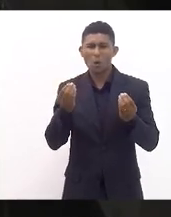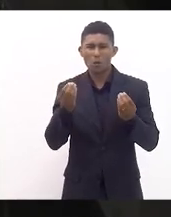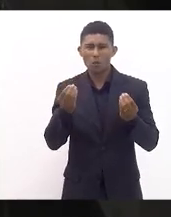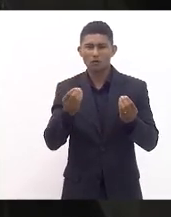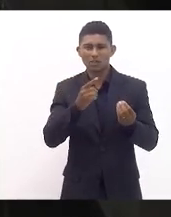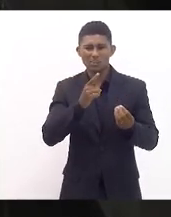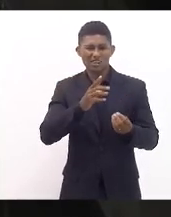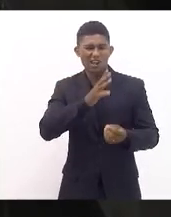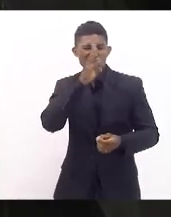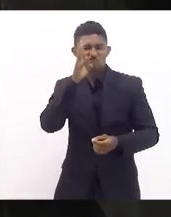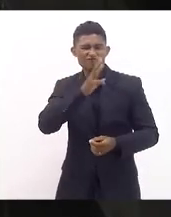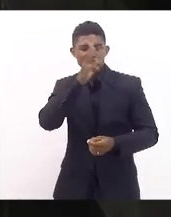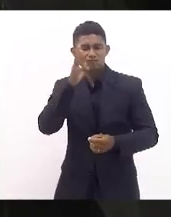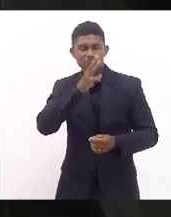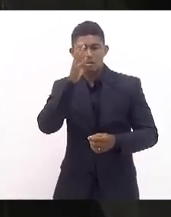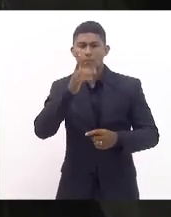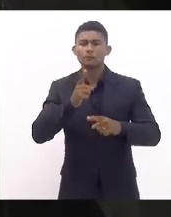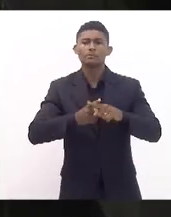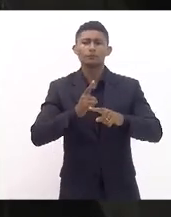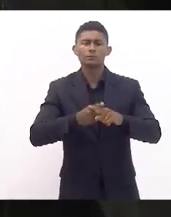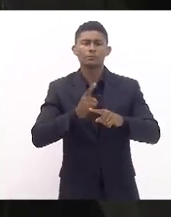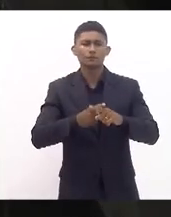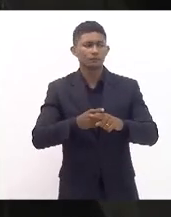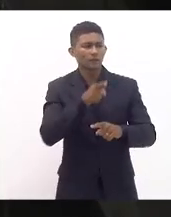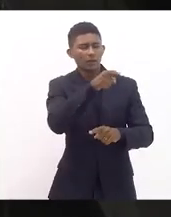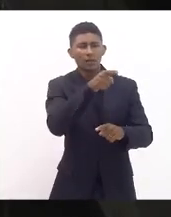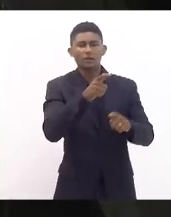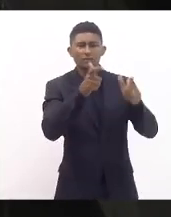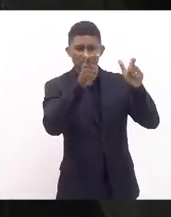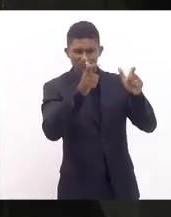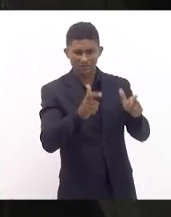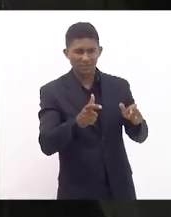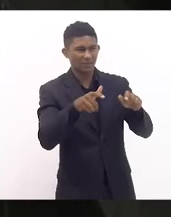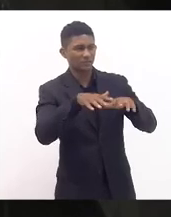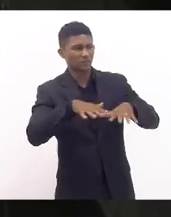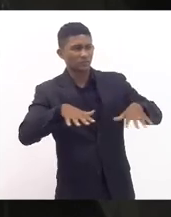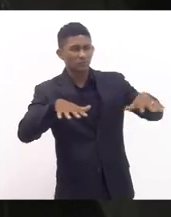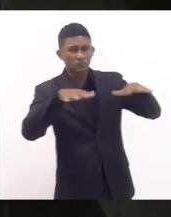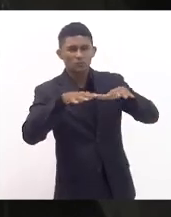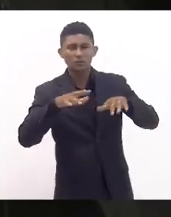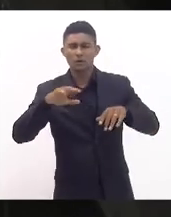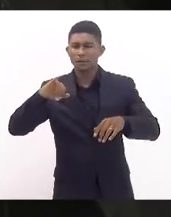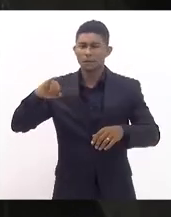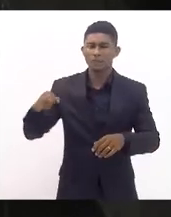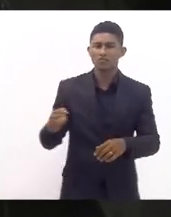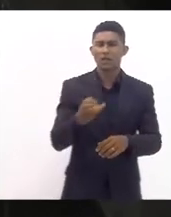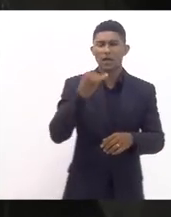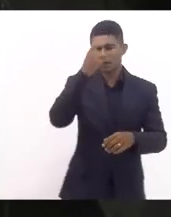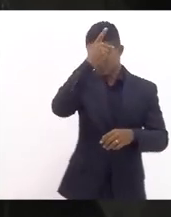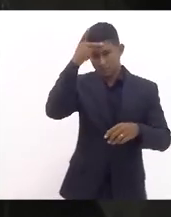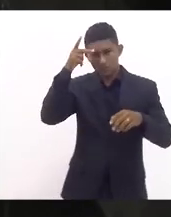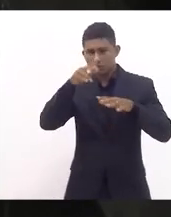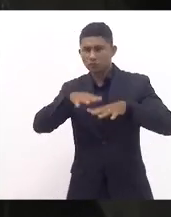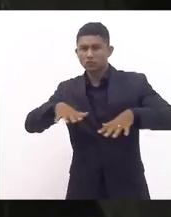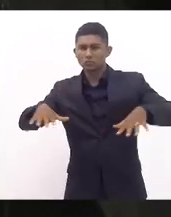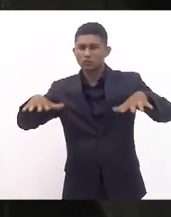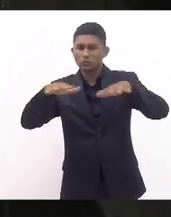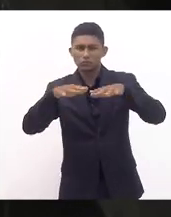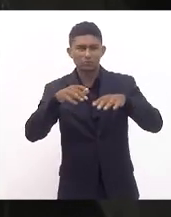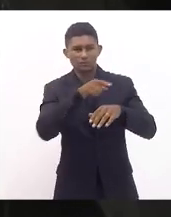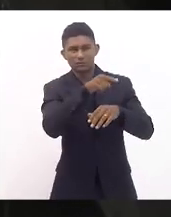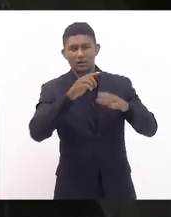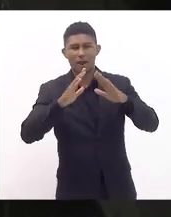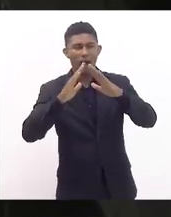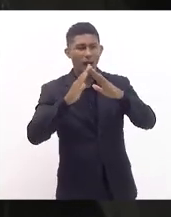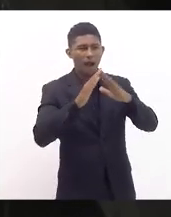tempo, porque ao invés de aproveitar a ocasião, não é, com o número de pessoas residentes, não